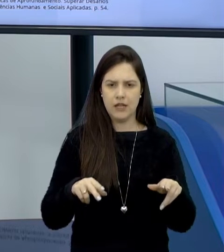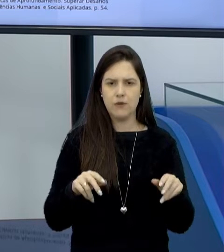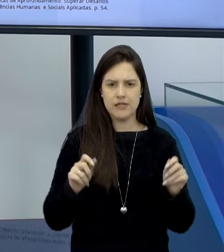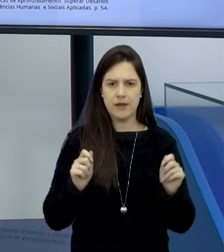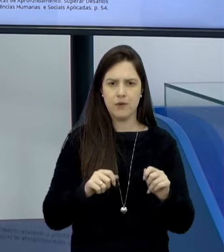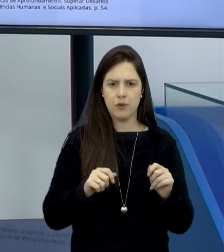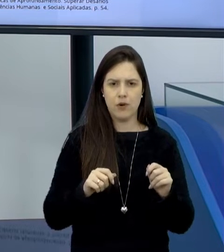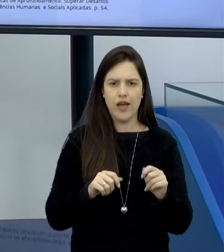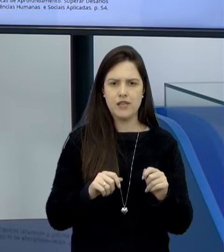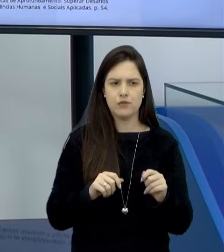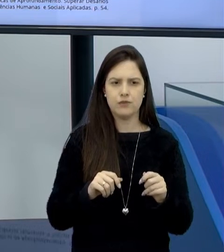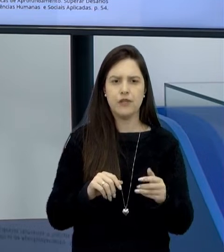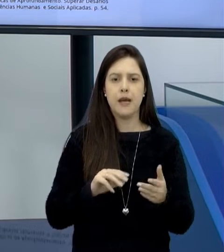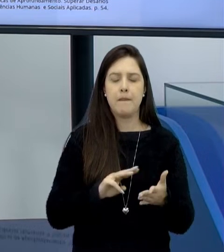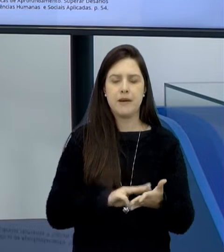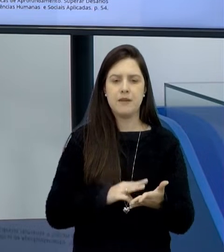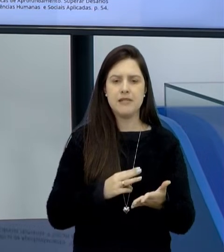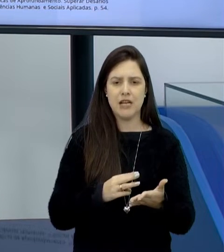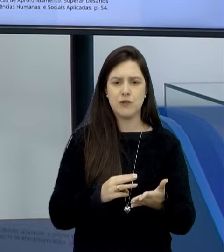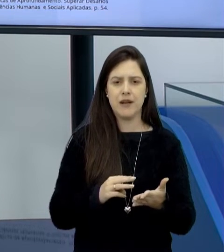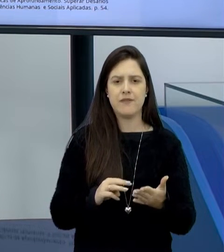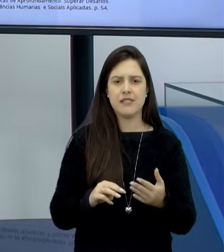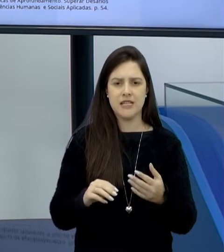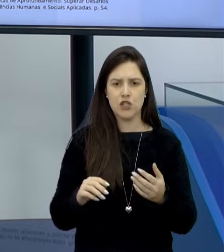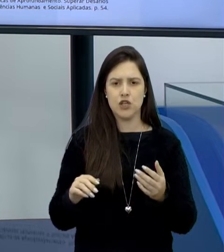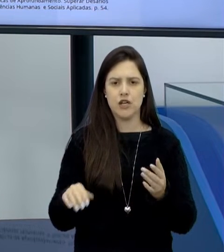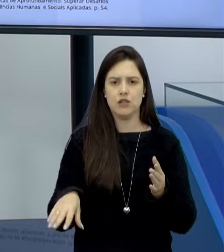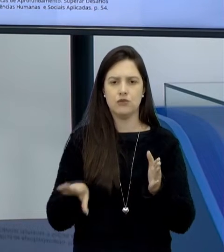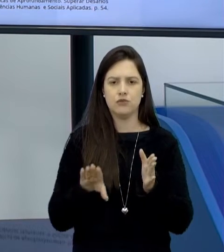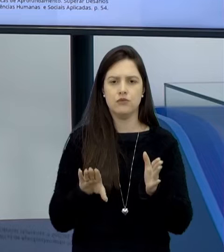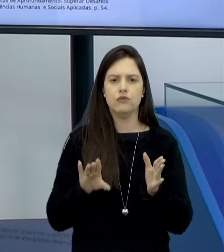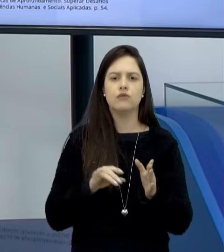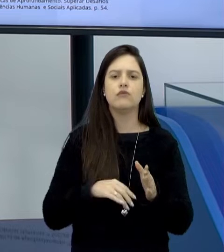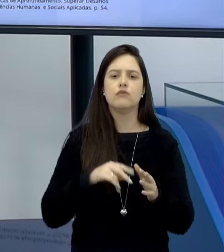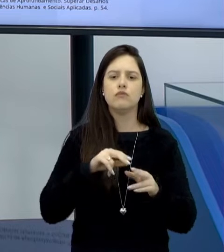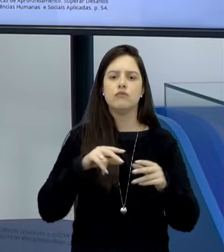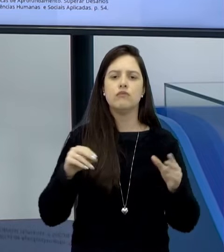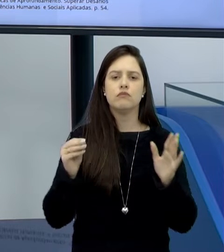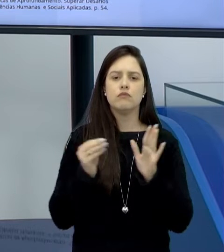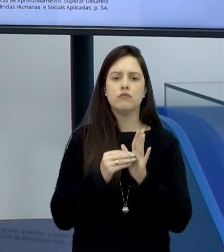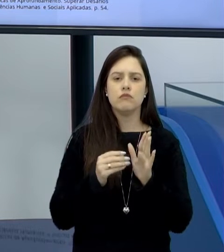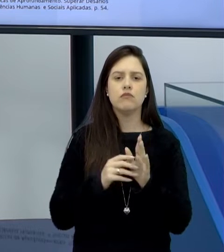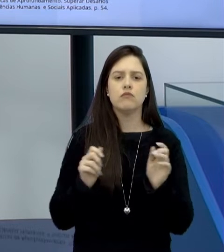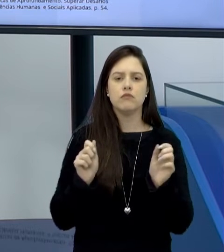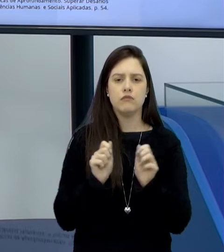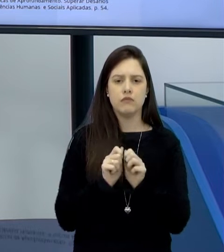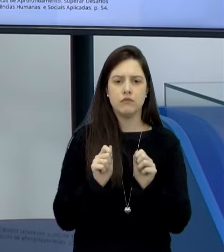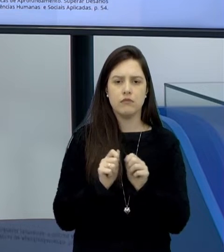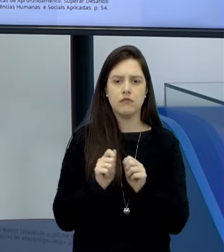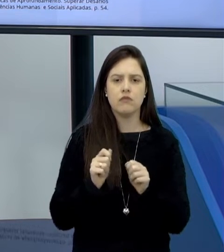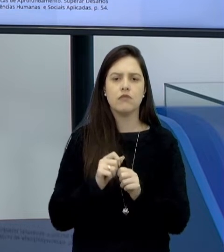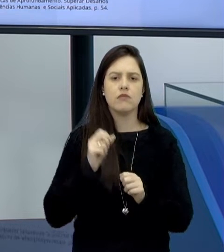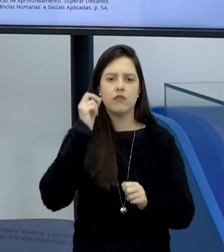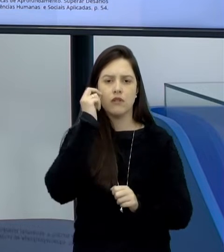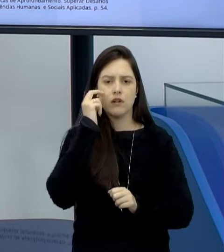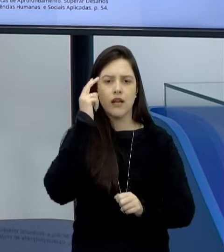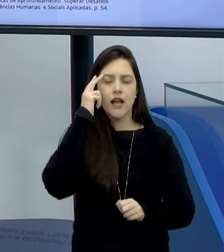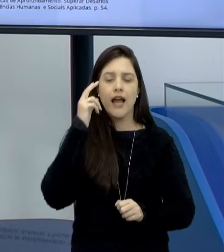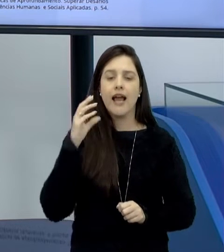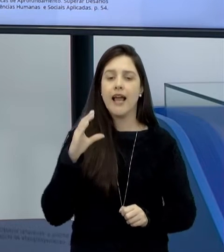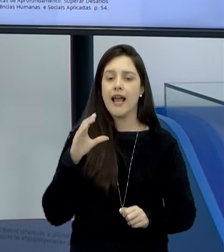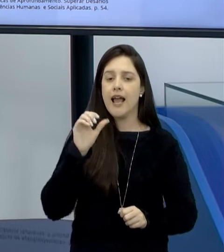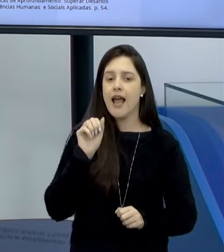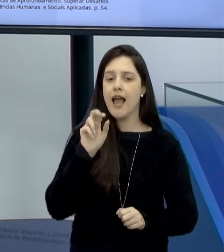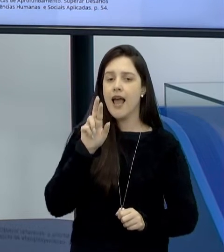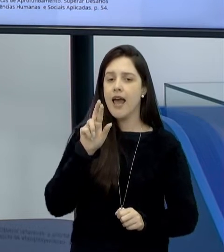festividade. Eu tenho um outro exemplo, as bonecas Hichokó, que fazem parte da cultura Carajá. Então,